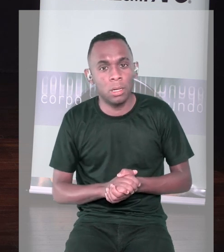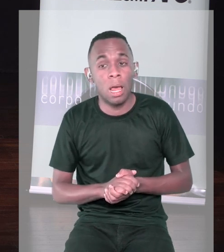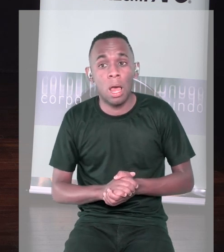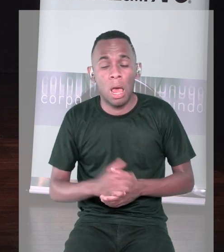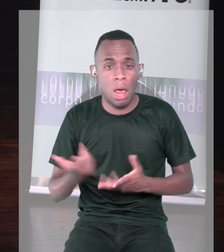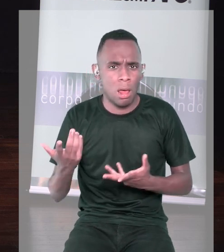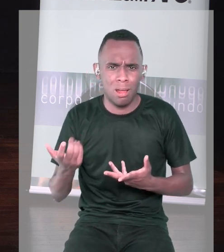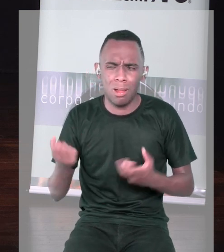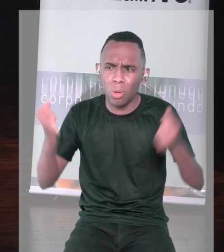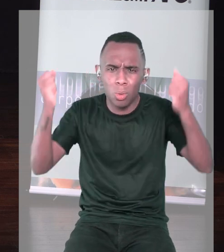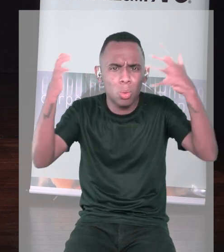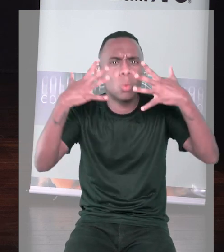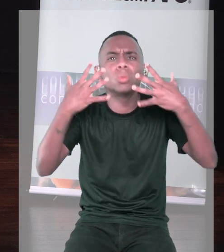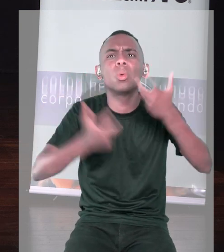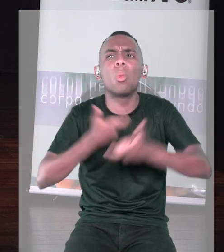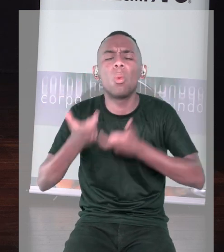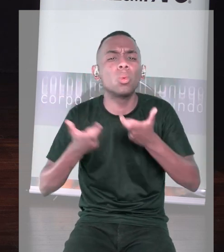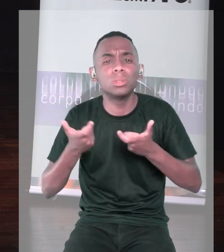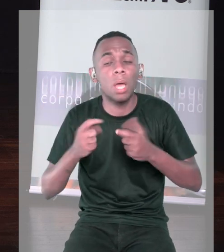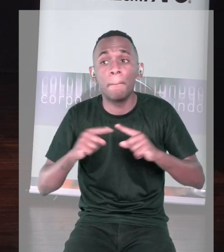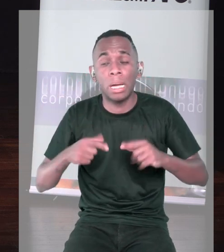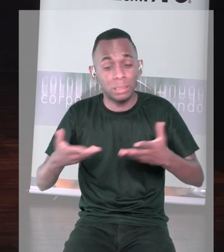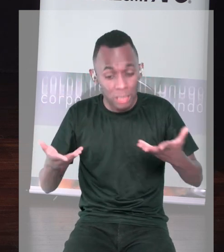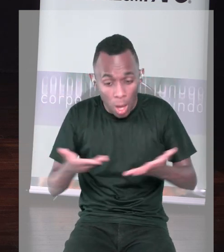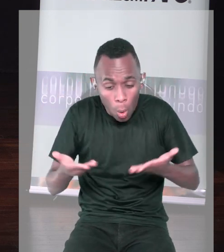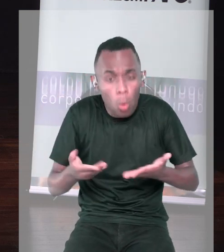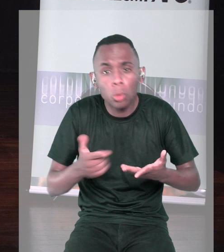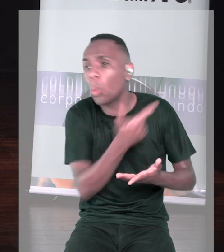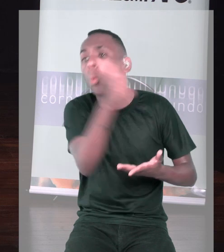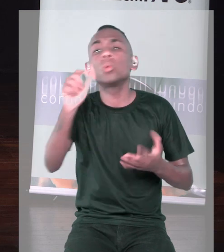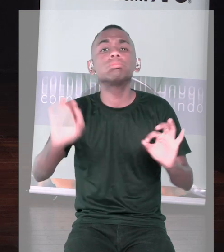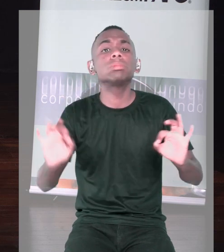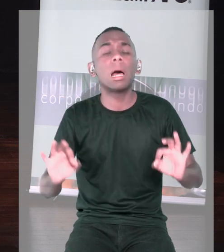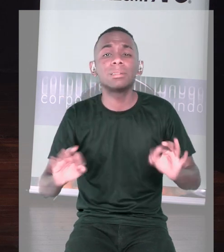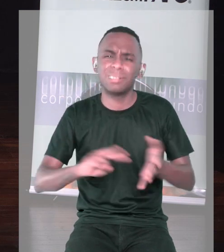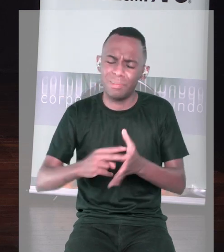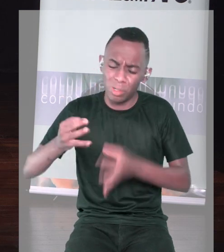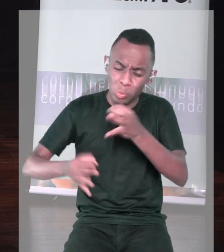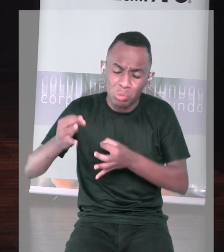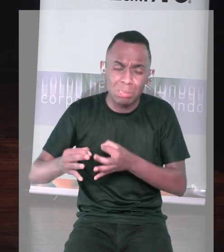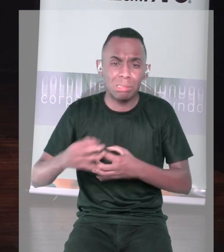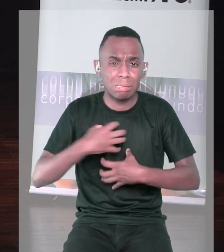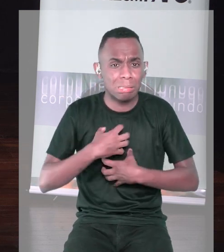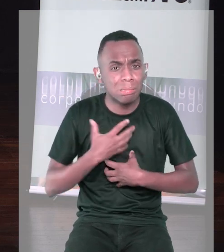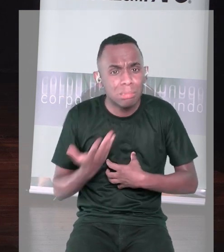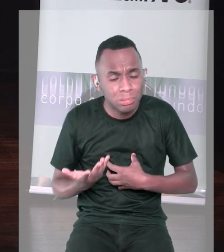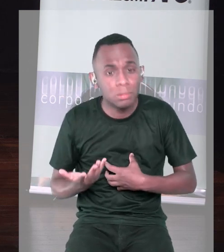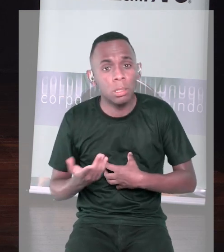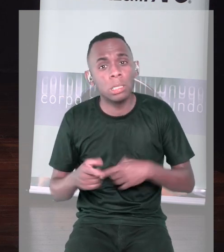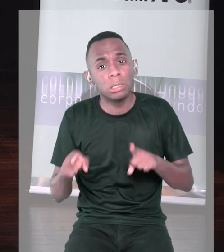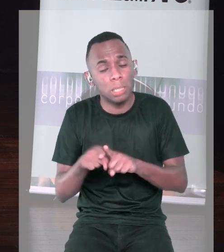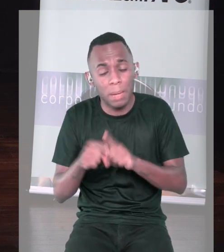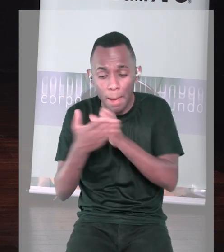A luz cai de lugar nenhum. Porque justo nesses e não noutros, isso ofende a justiça?